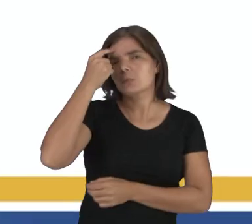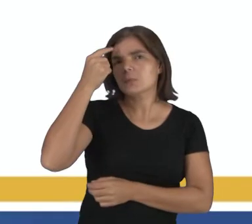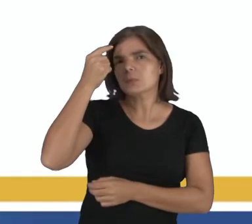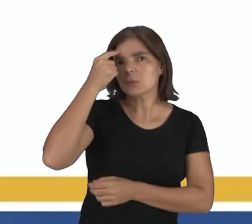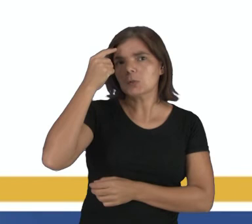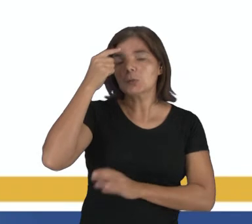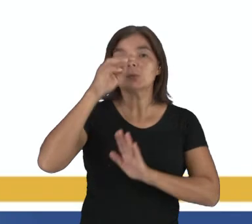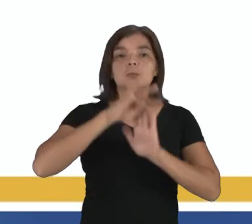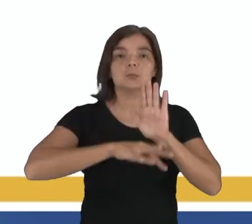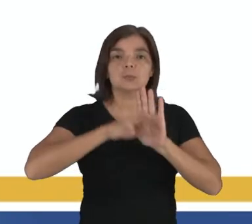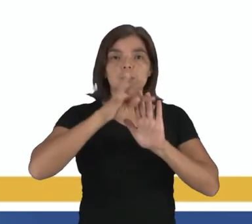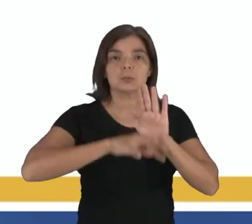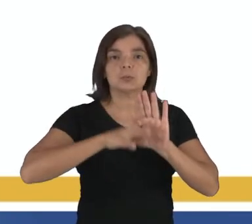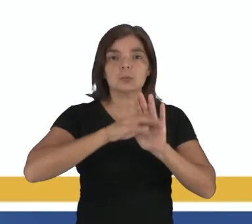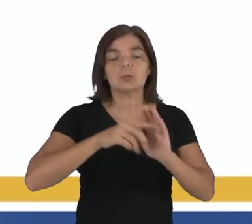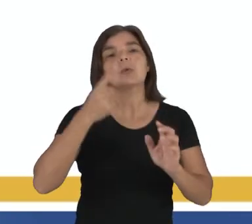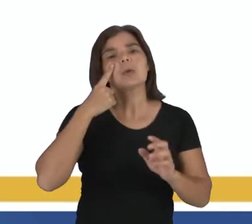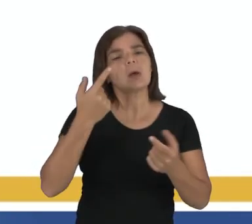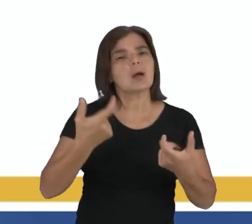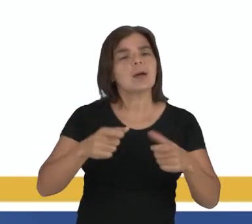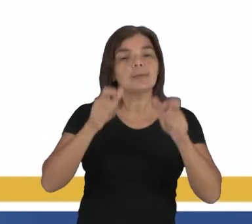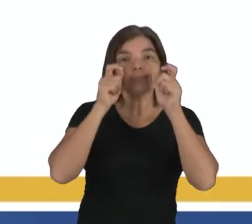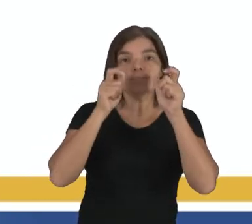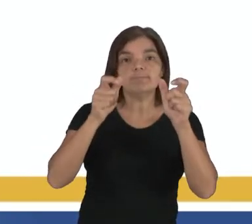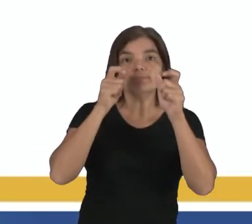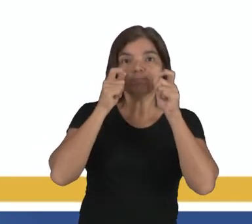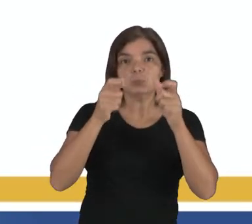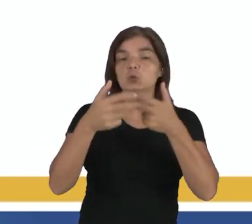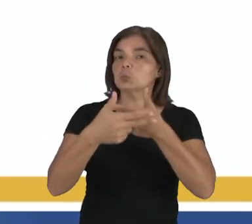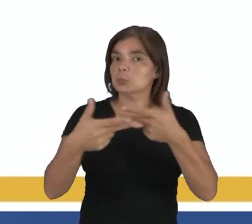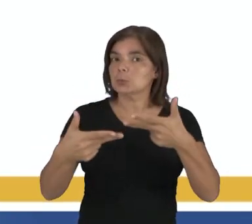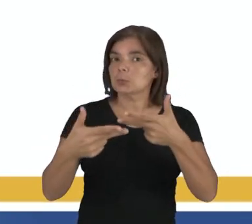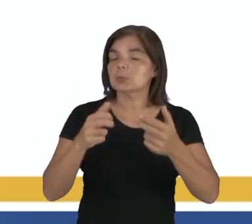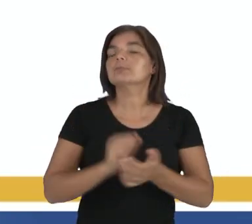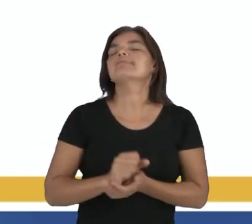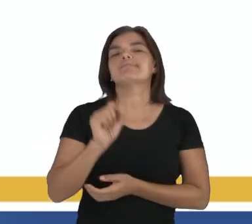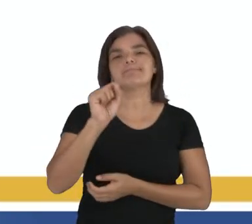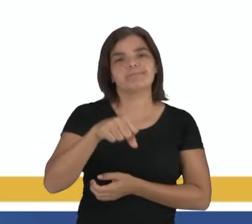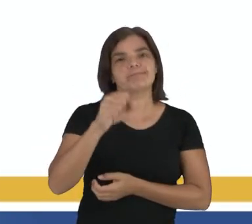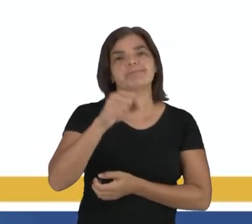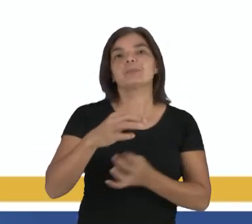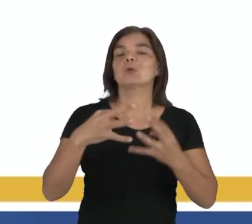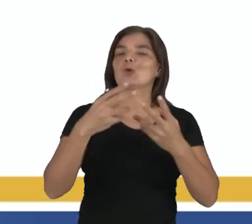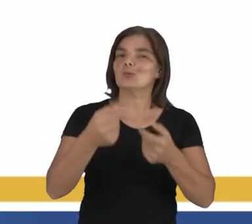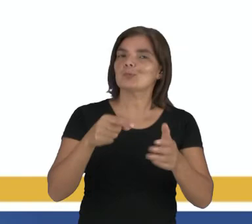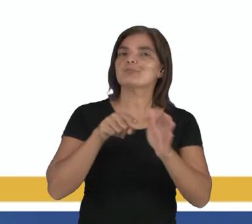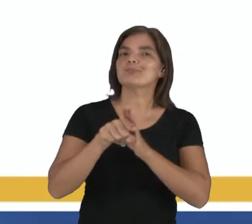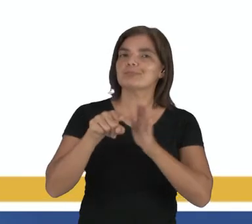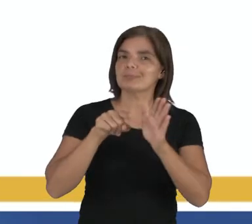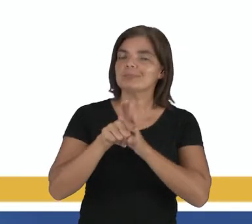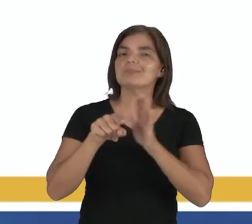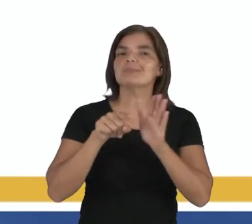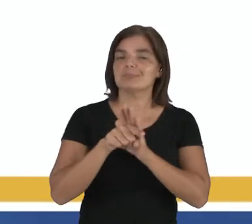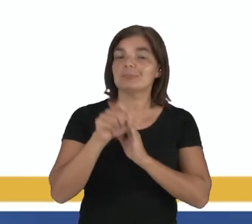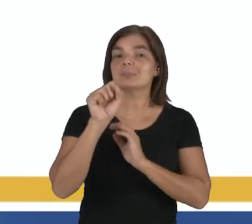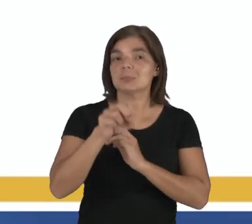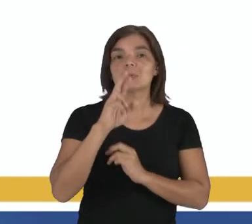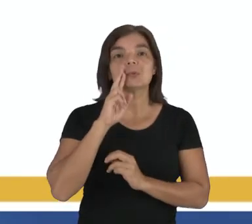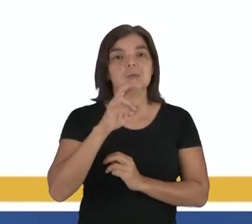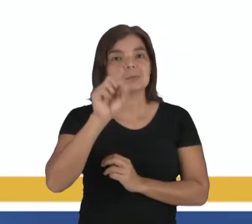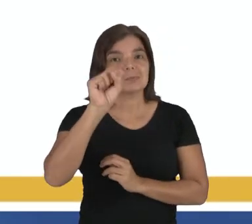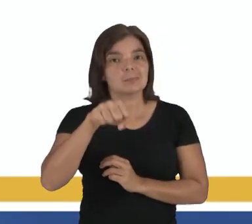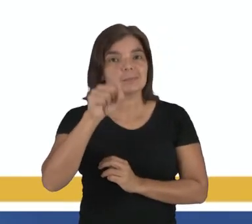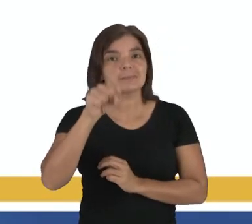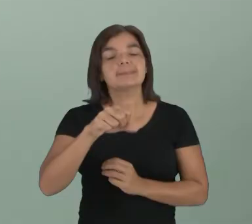reflexão do texto? Pretende nos alertar sobre algo? Sim, todos esses pontos perguntados, a